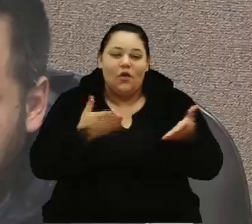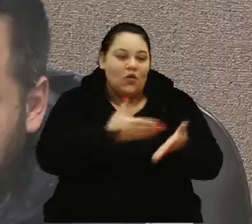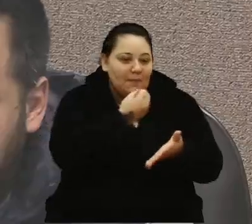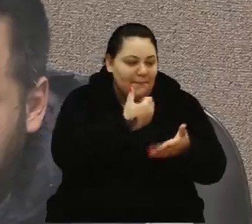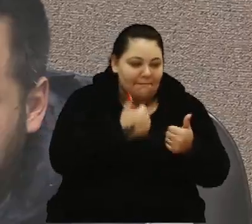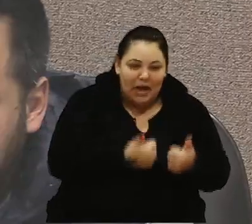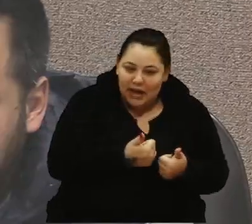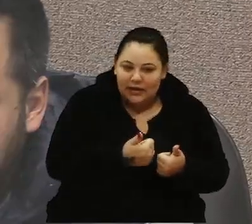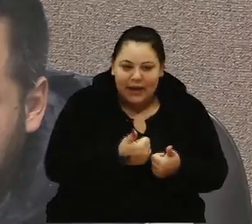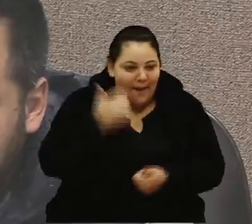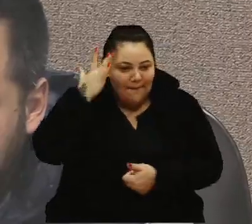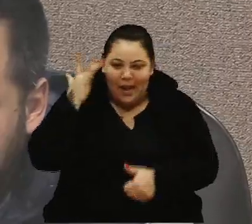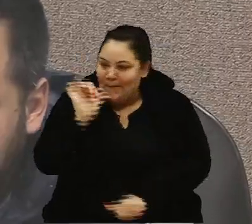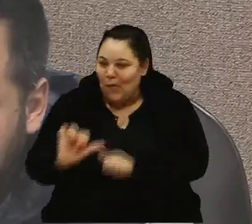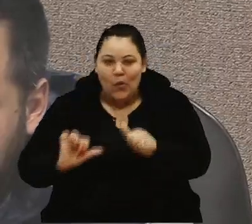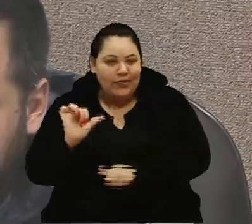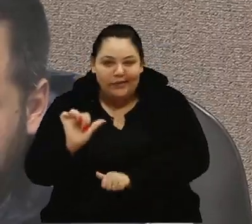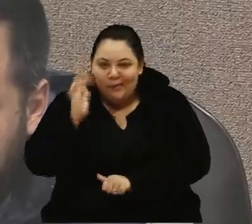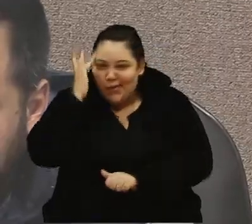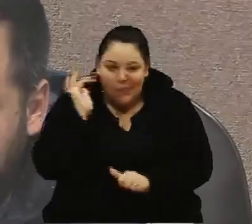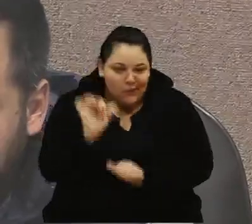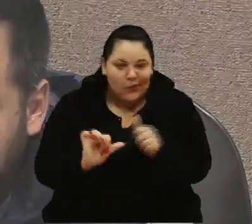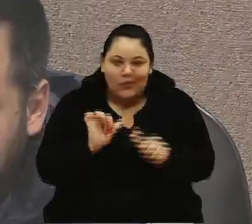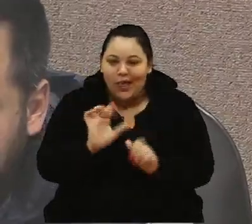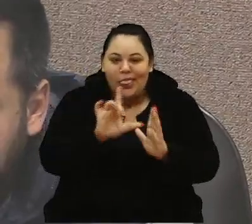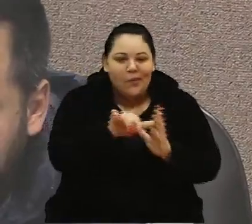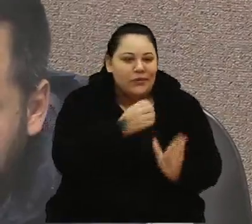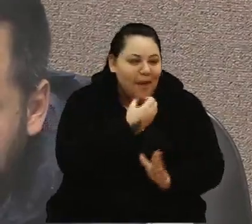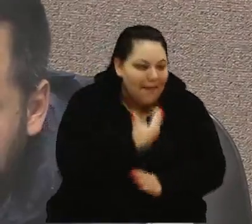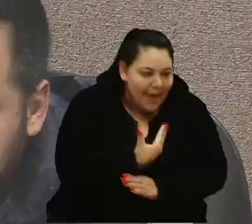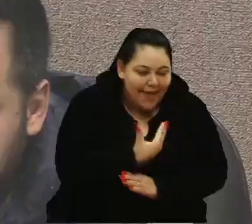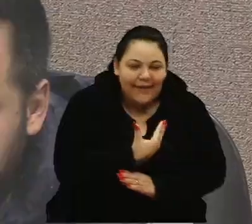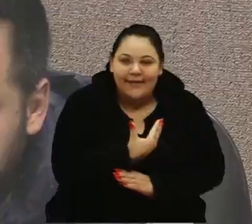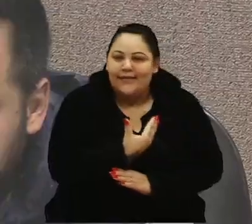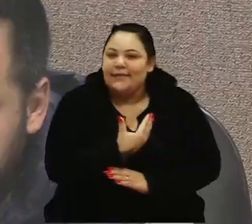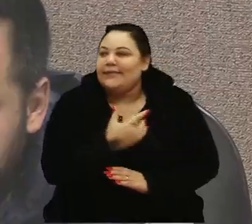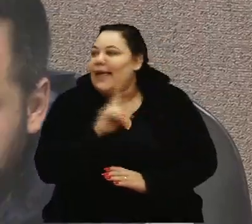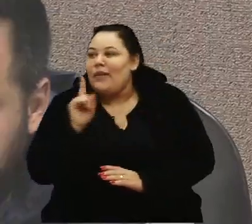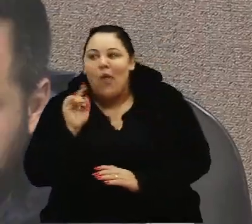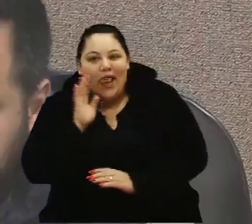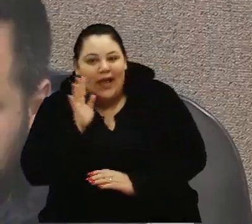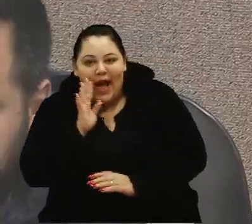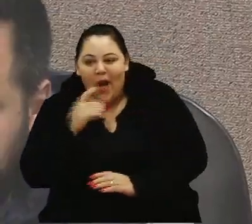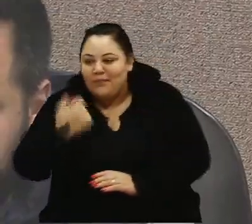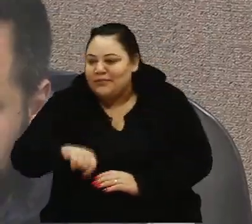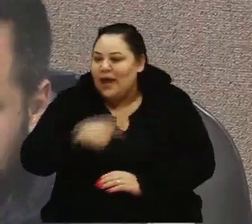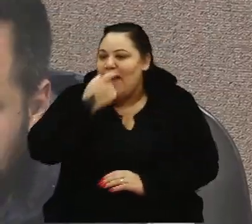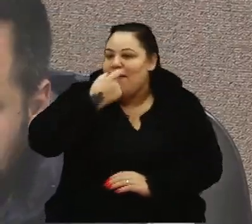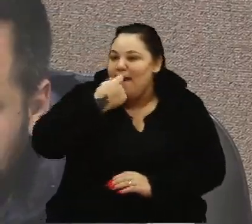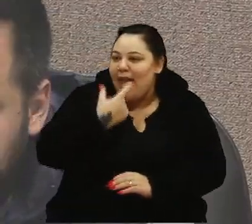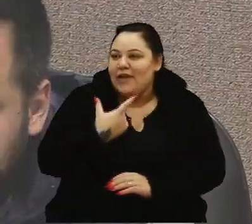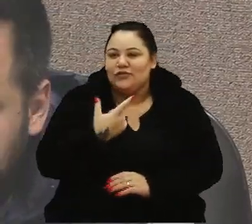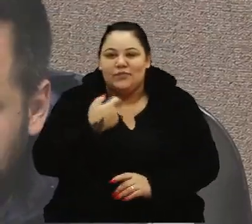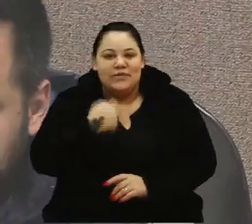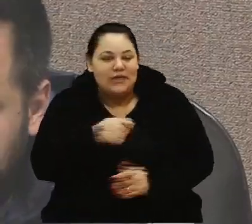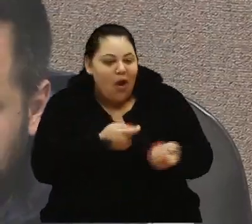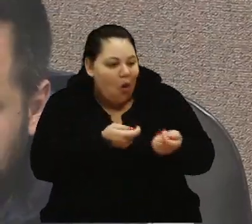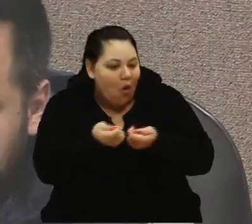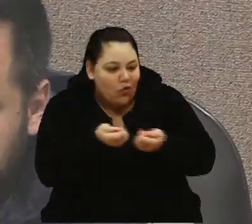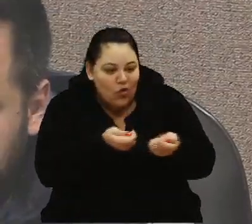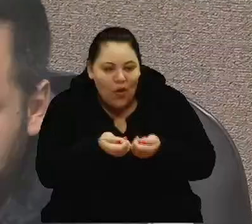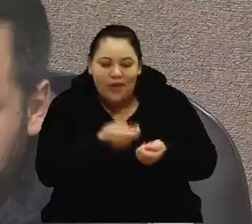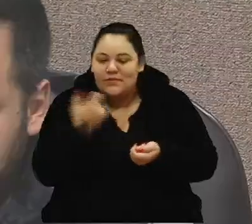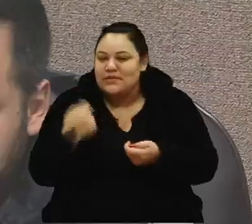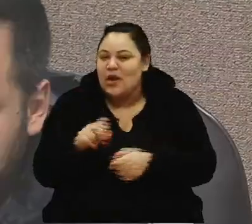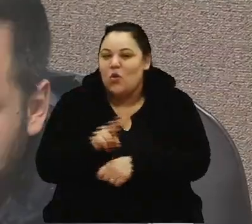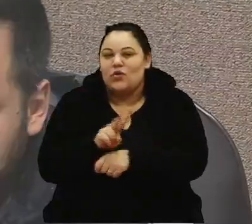bem, daqui a pouco não vai estar tão legal assim, a gente vai precisar da medicação, vai precisar do controle, vai precisar do cuidado